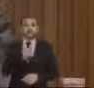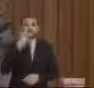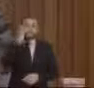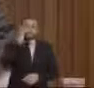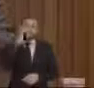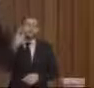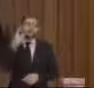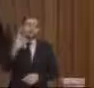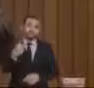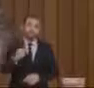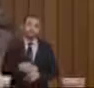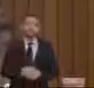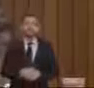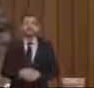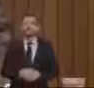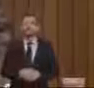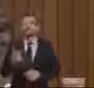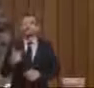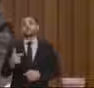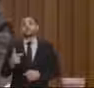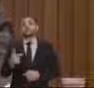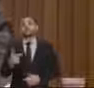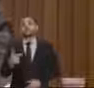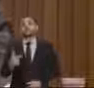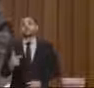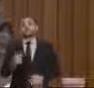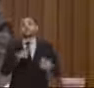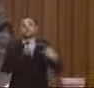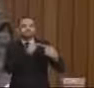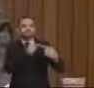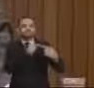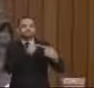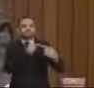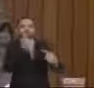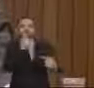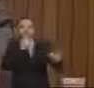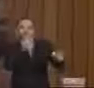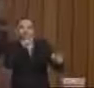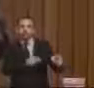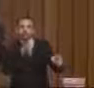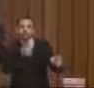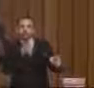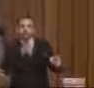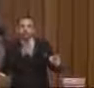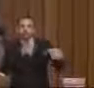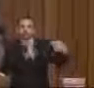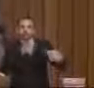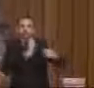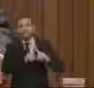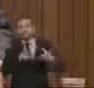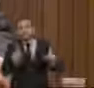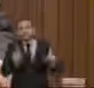Vossa Excelência não tem essa harmonia política com o deputado Josimar Maranhãozinho, mas Vossa Excelência